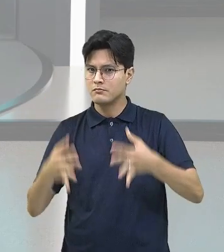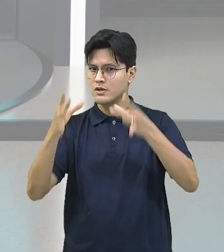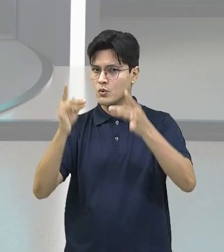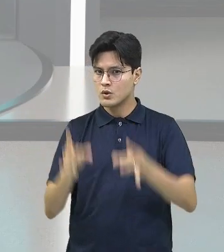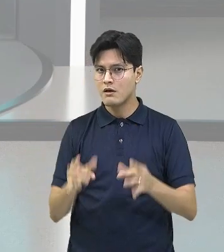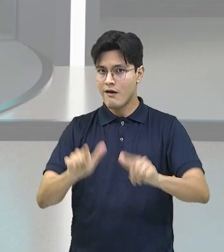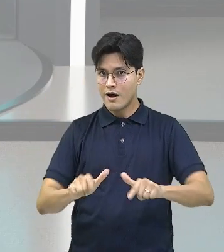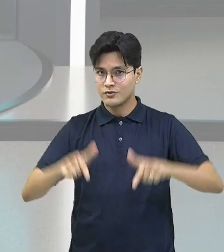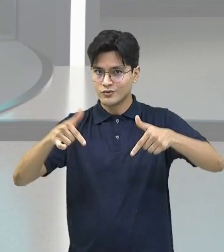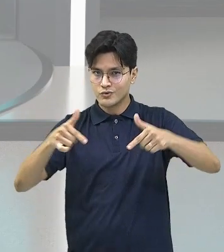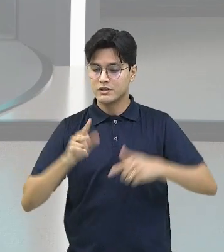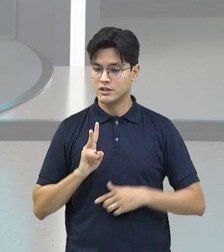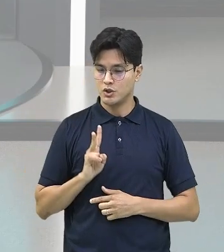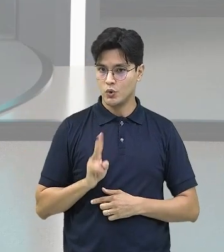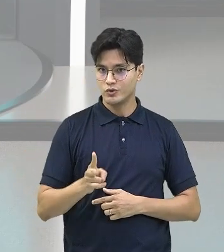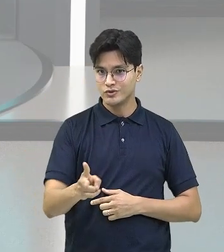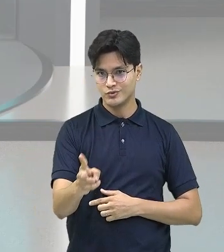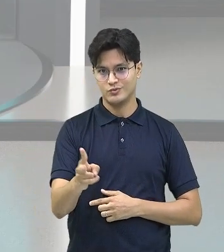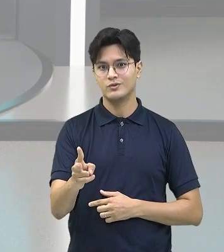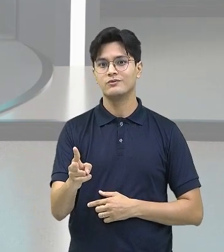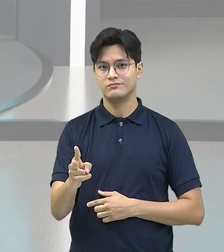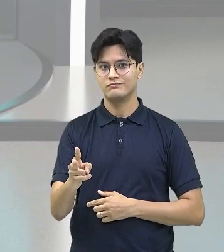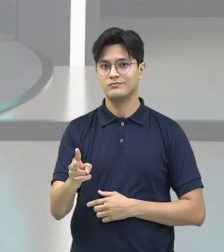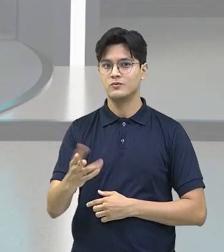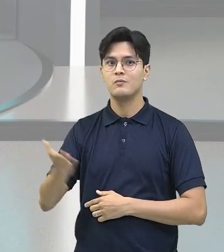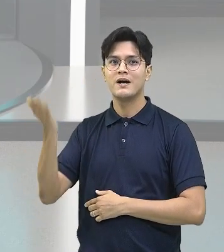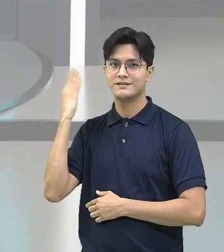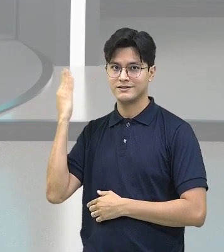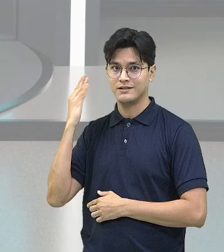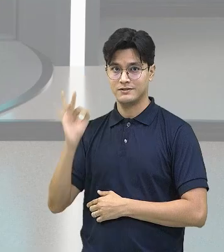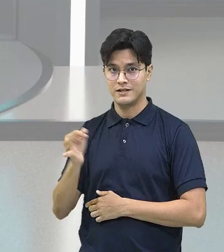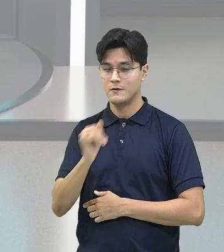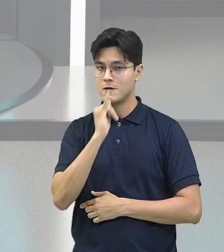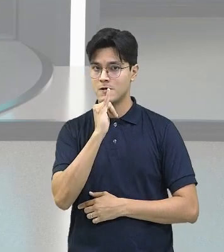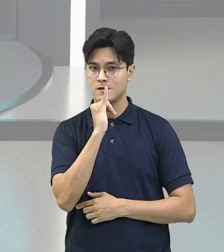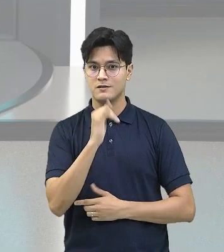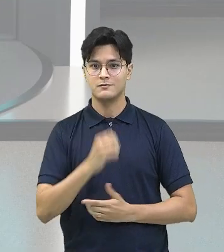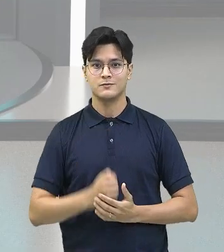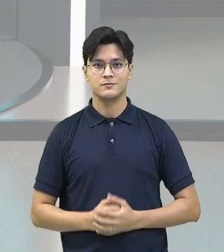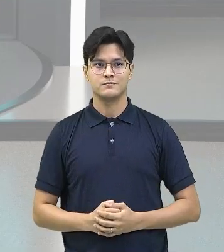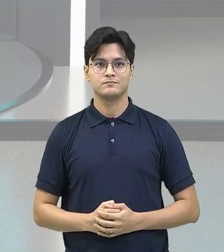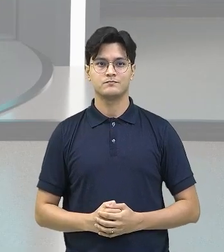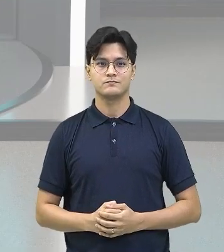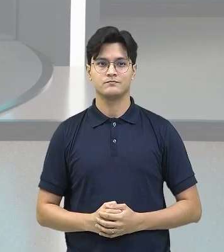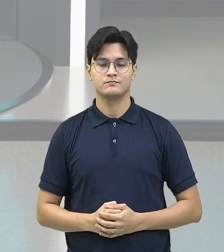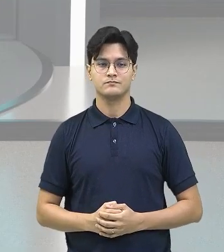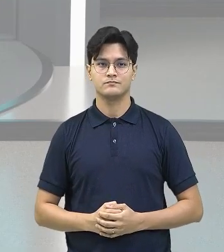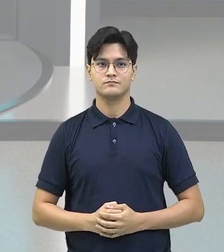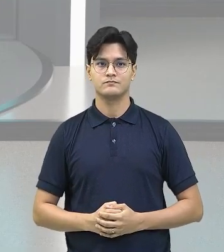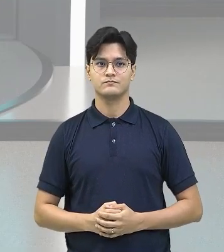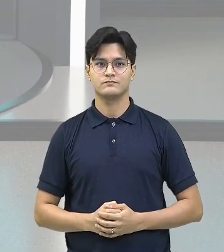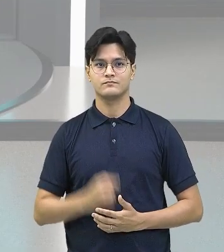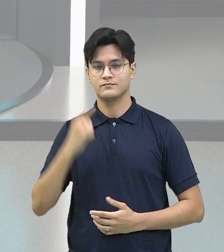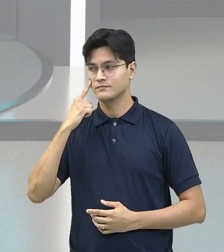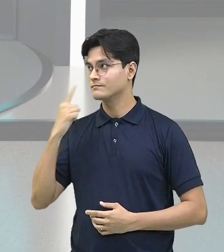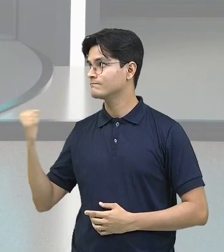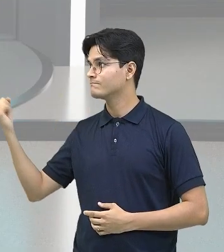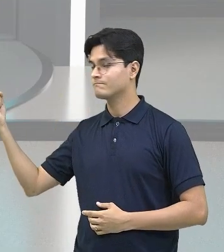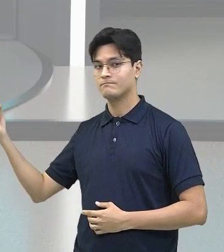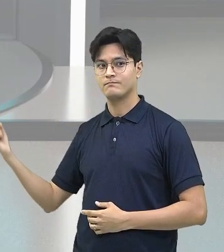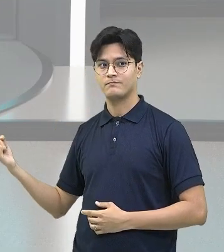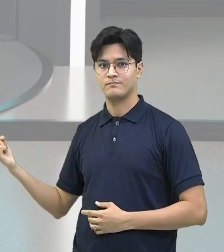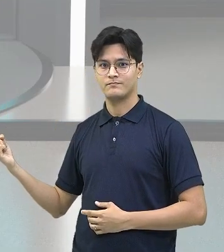progresso, só que no tempo passado. Veja só esses exemplos aqui. What were you doing